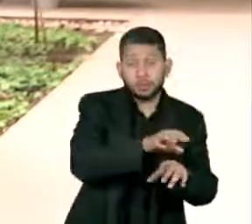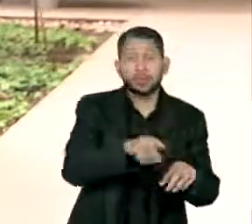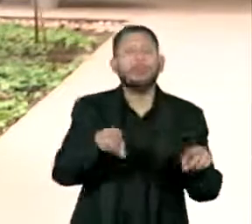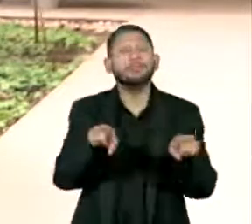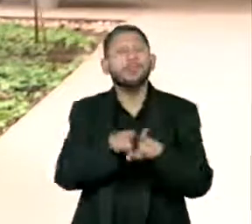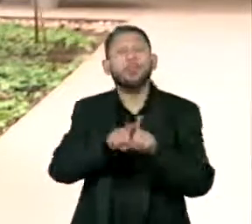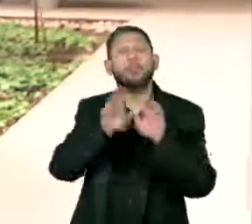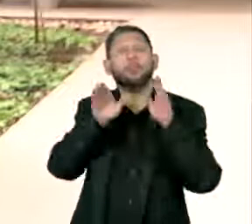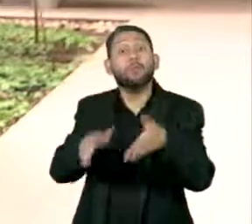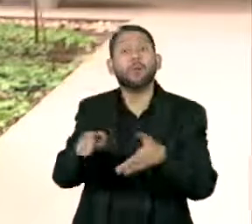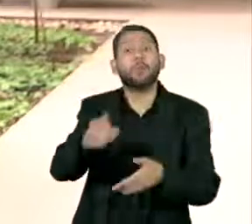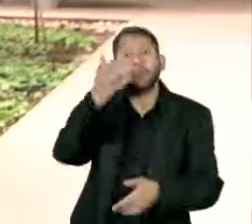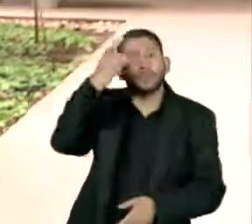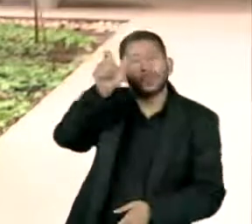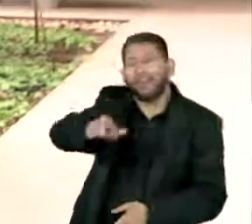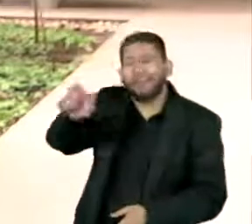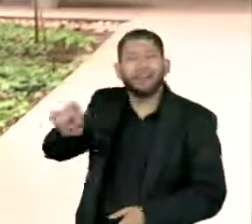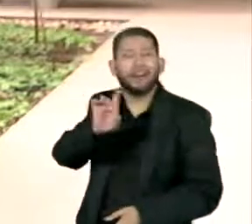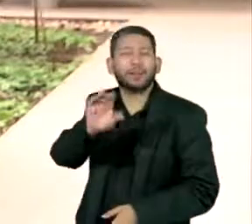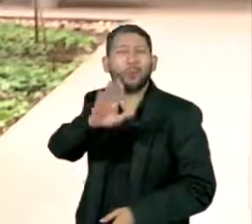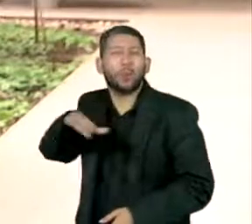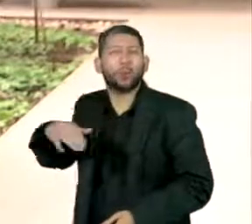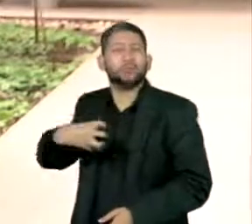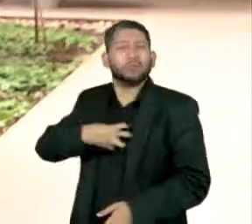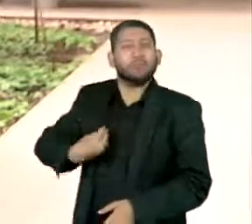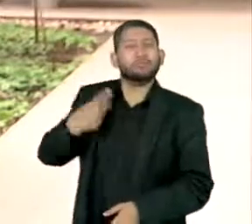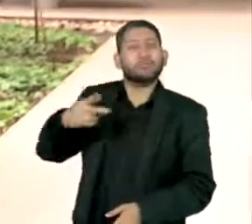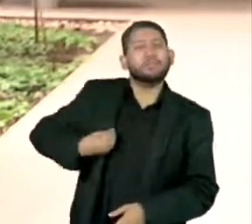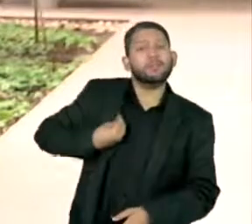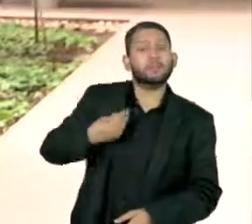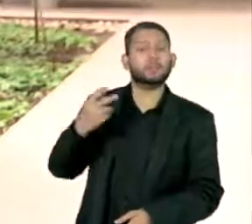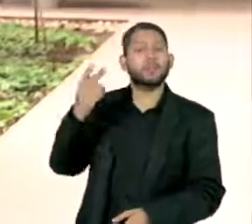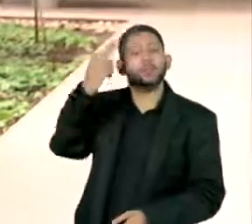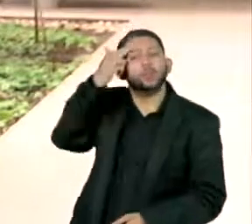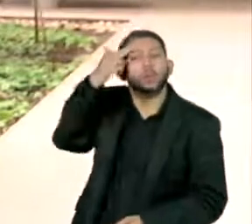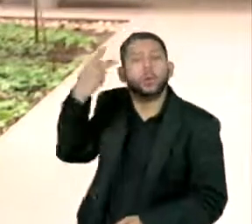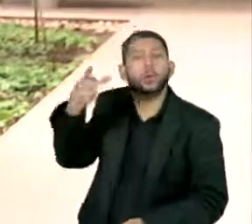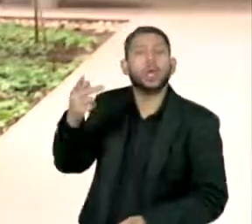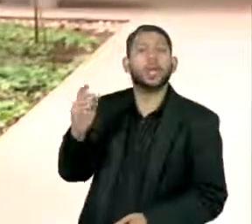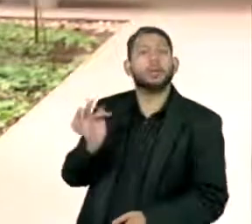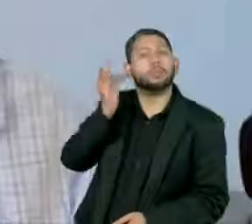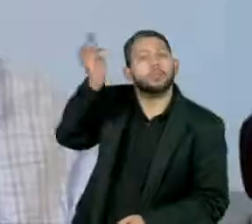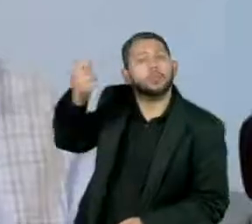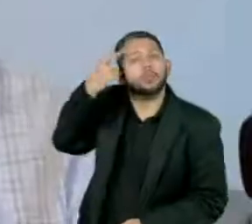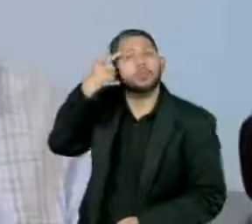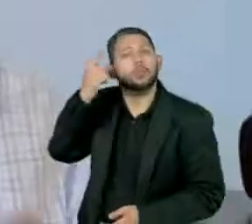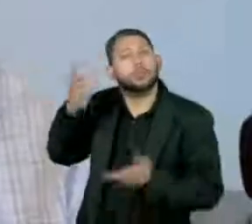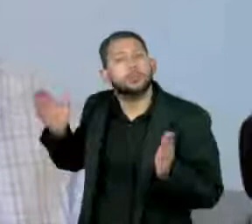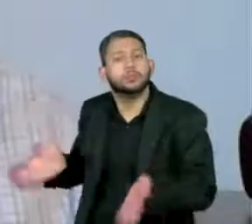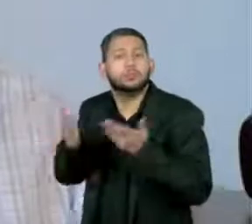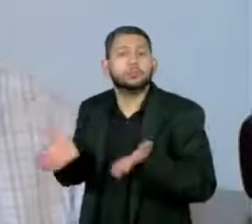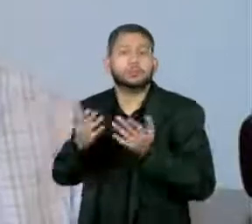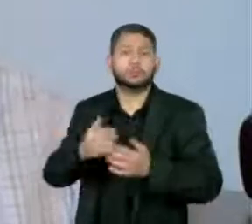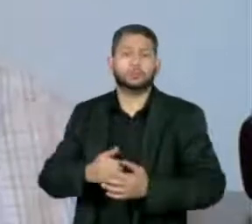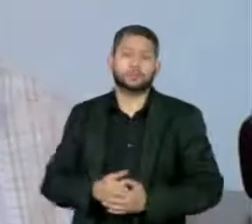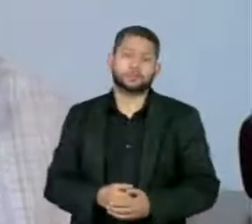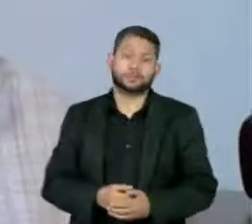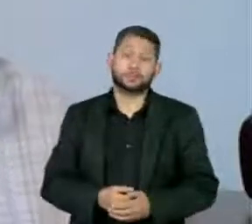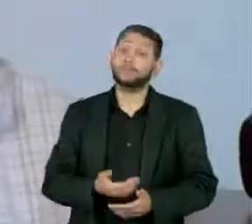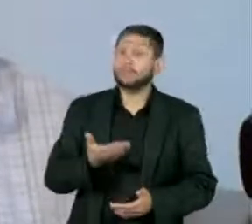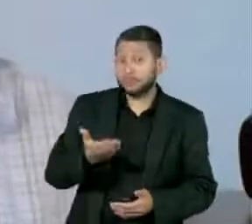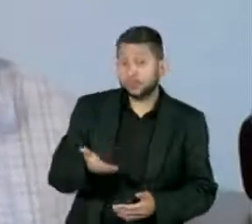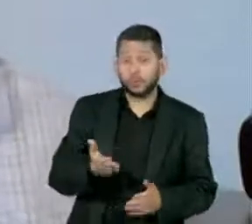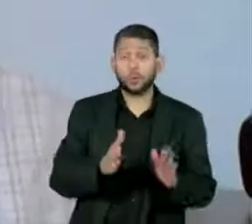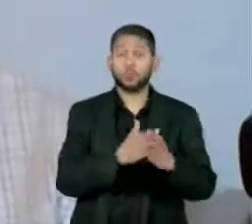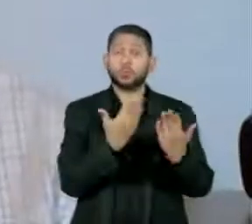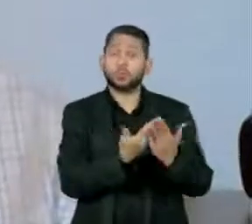tenham foco na vida pessoal dos alunos, incentivando seus sonhos e projetos futuros. Reproduzir a